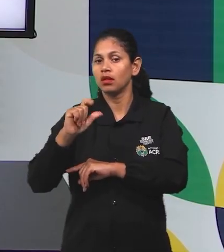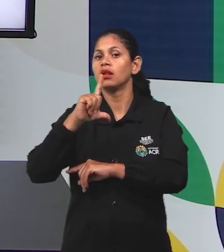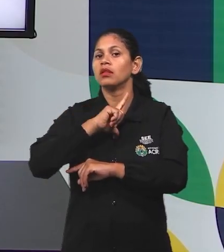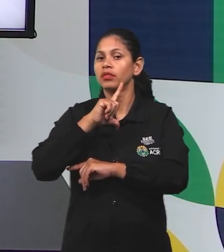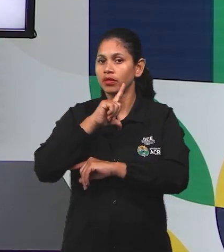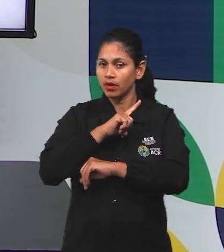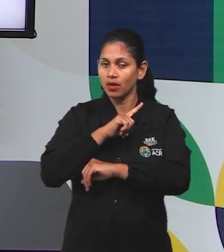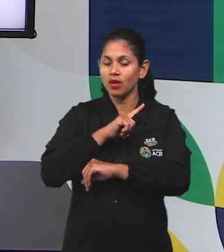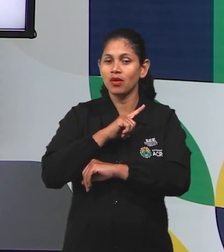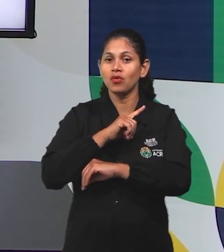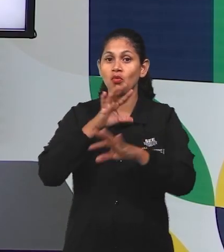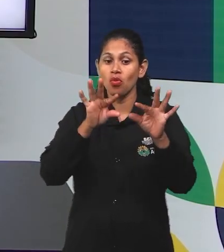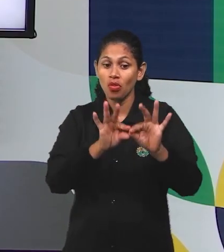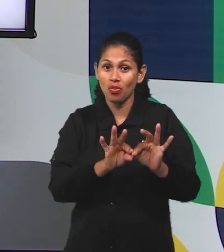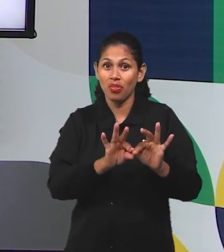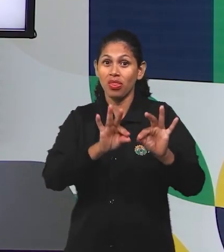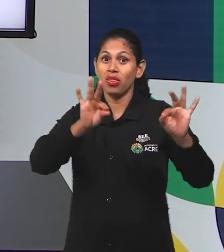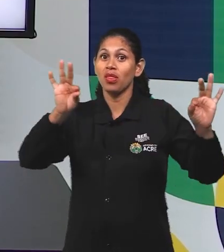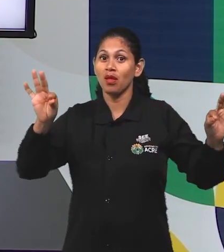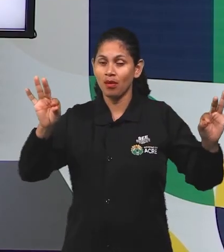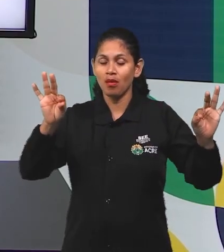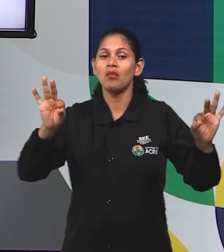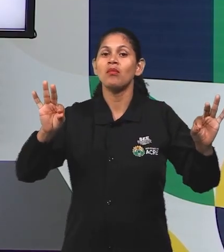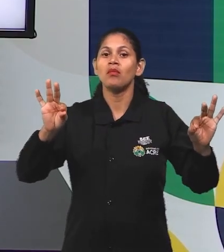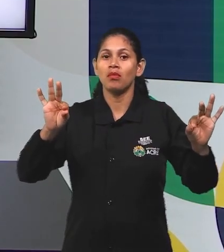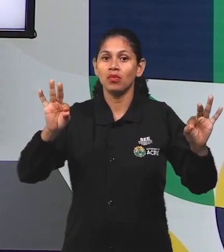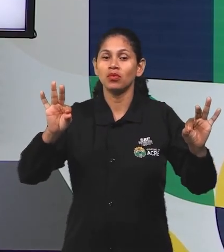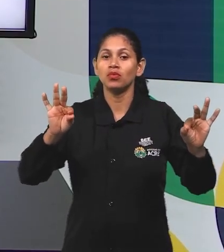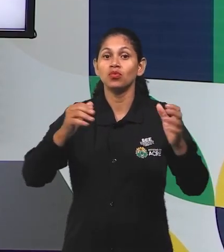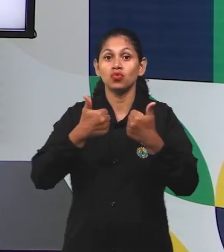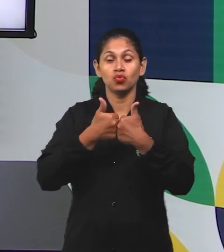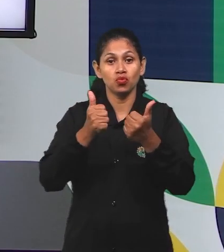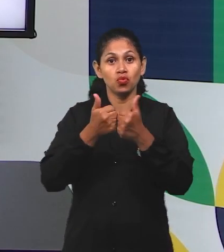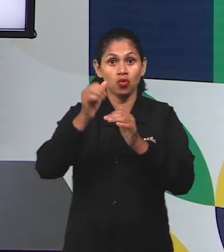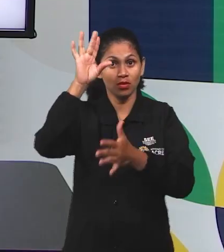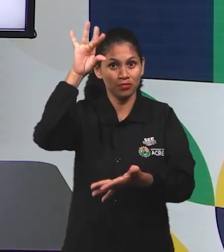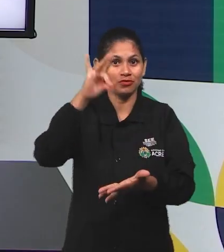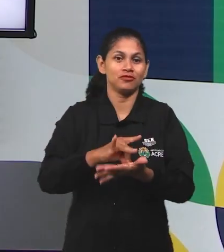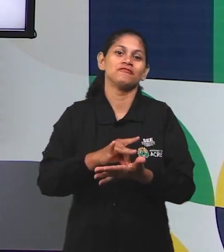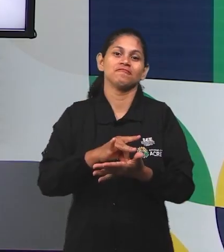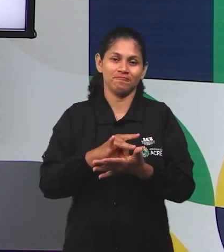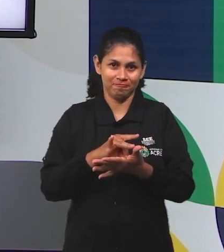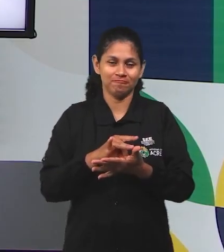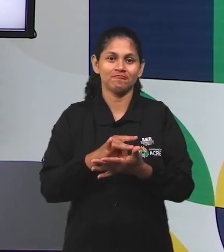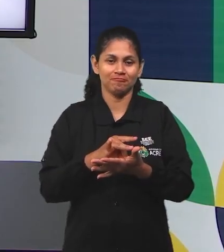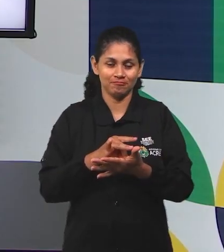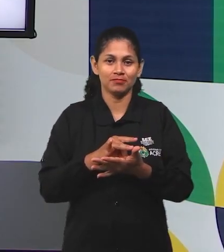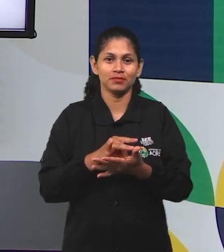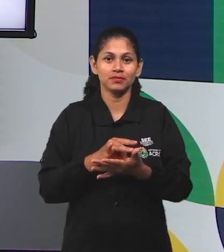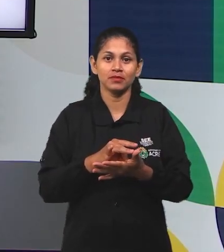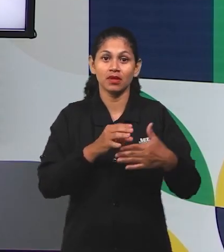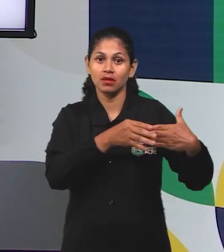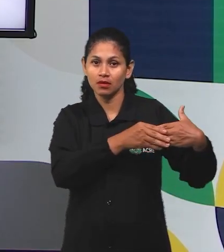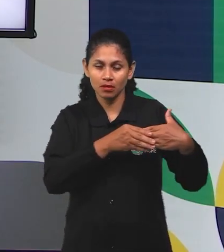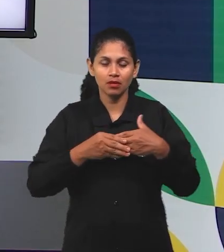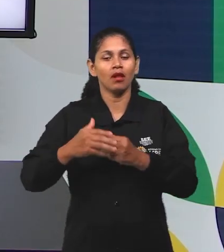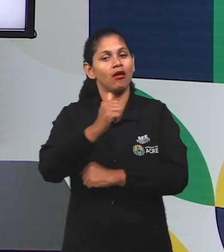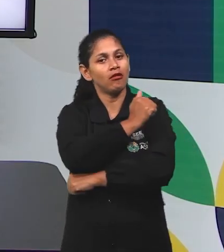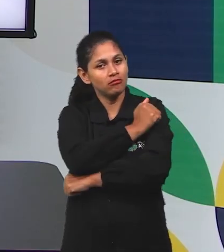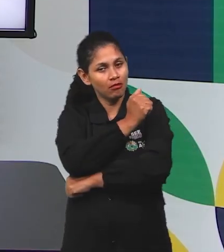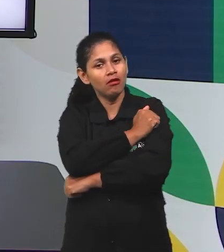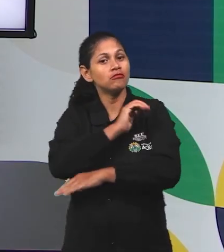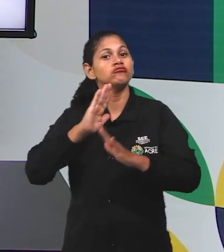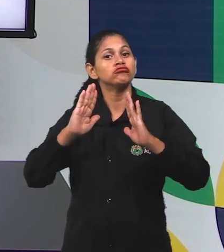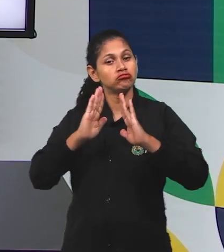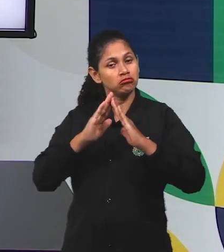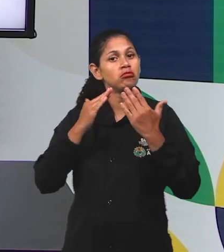alunos para a escola. Nesse caso, uma conta básica vai me dar 960, só que em centímetro tamanho. Nós